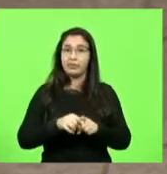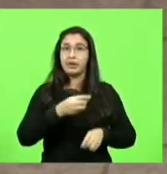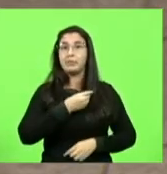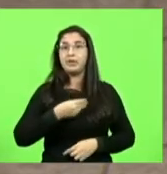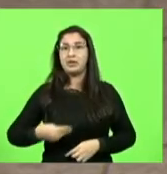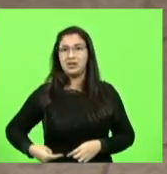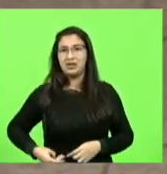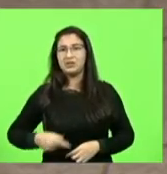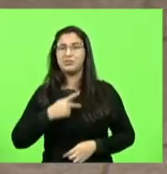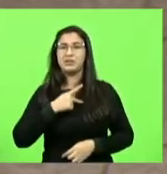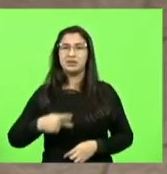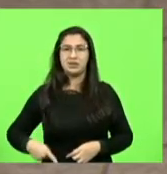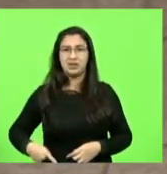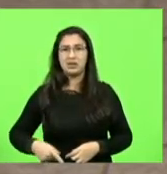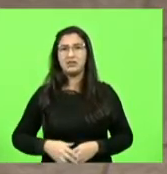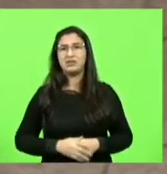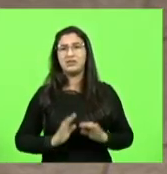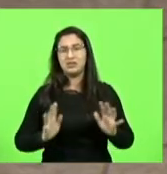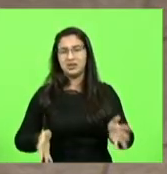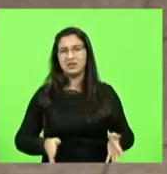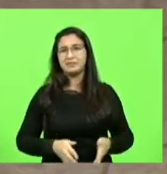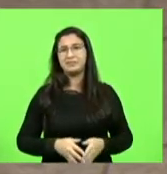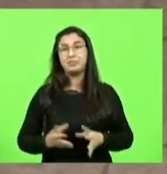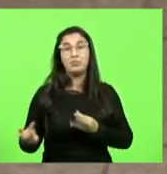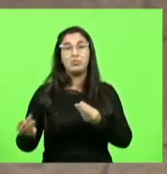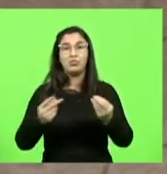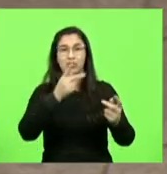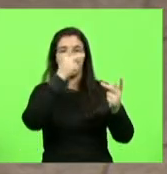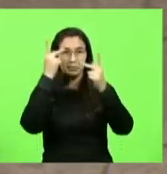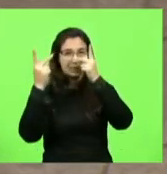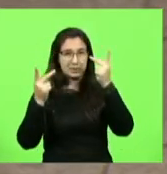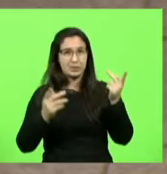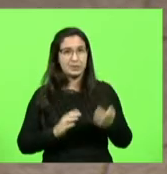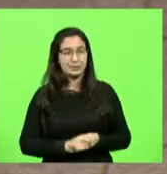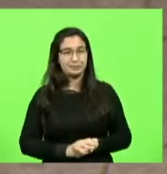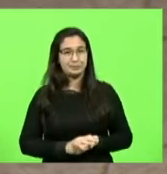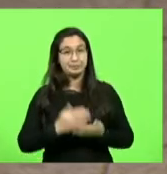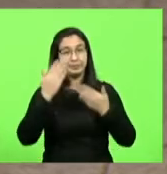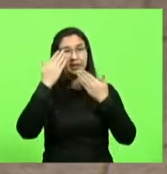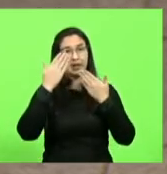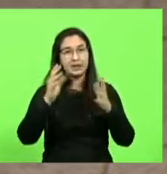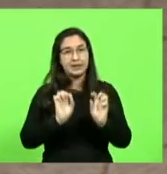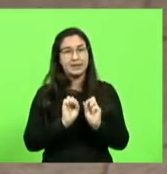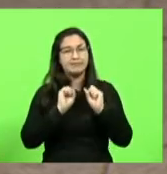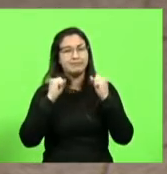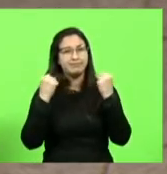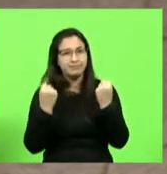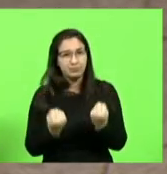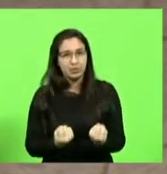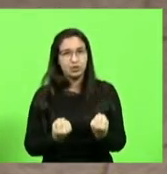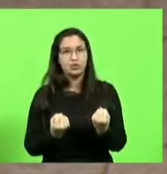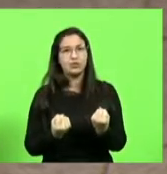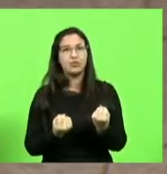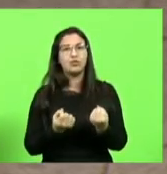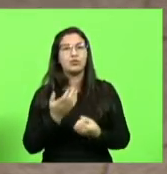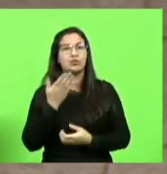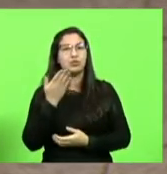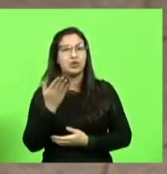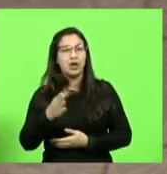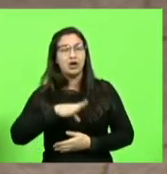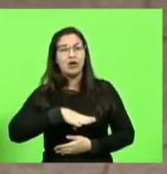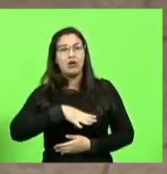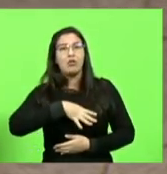gente, e agradecer o esforço, o arrojo, a